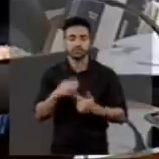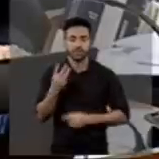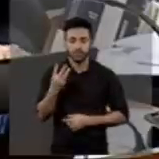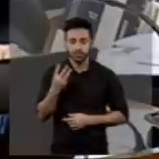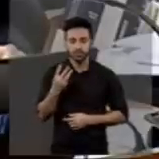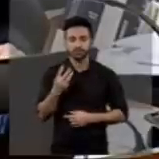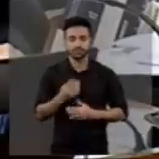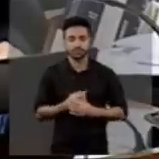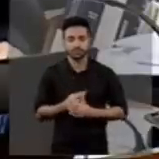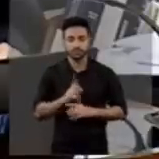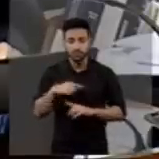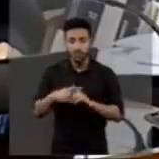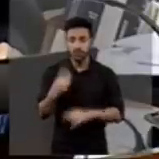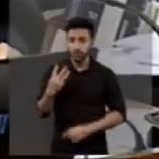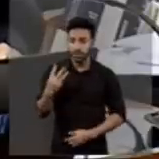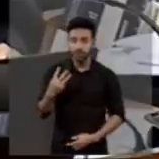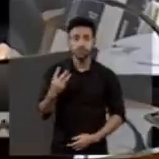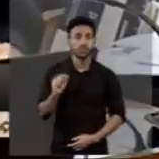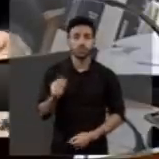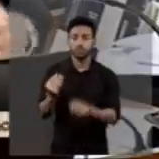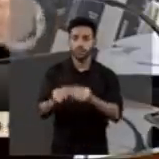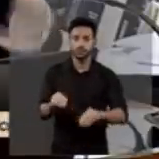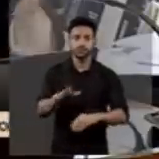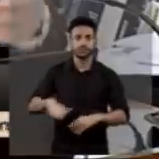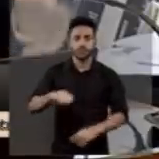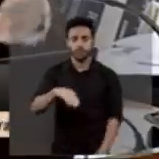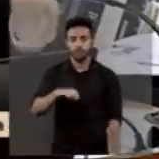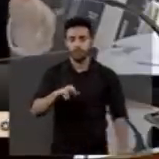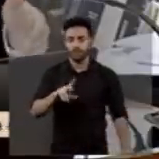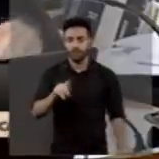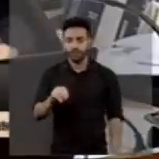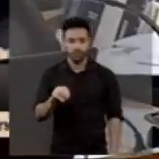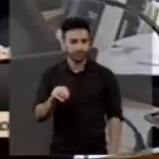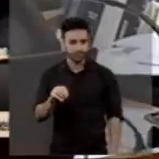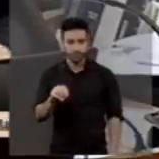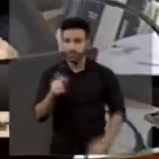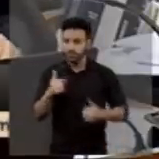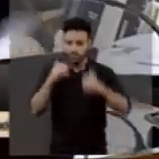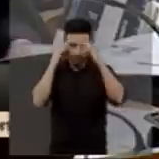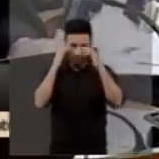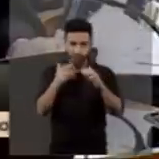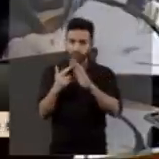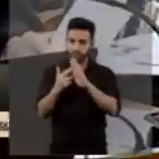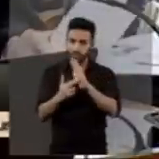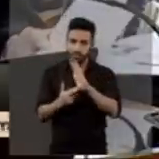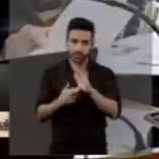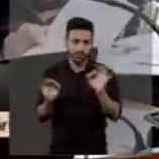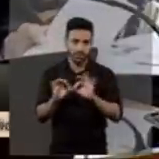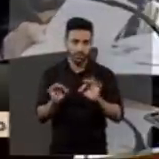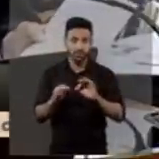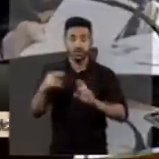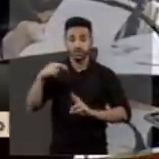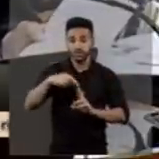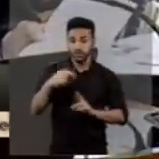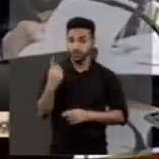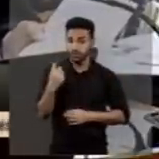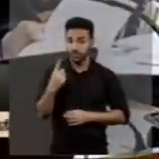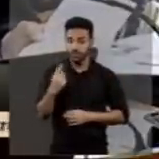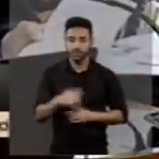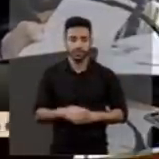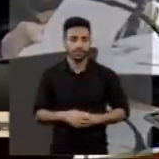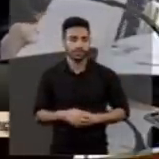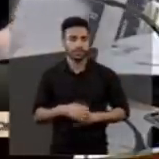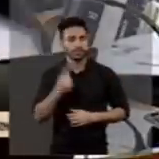outras três condutas afetam o mercado: desatendimento dos requisitos, que é o inciso primeiro, prática de